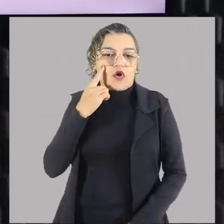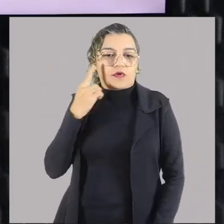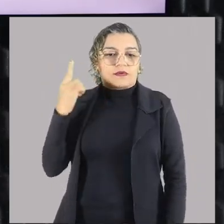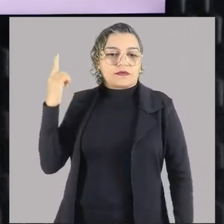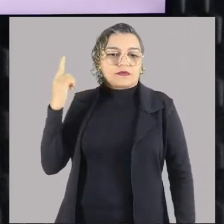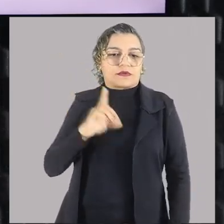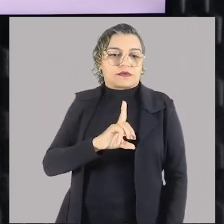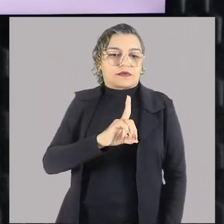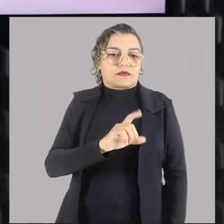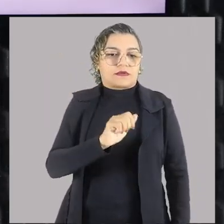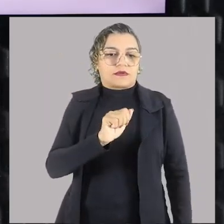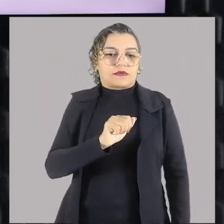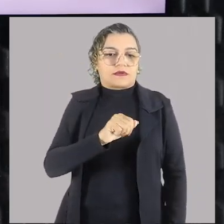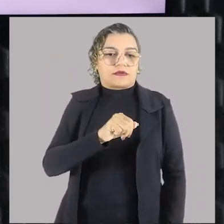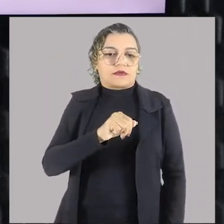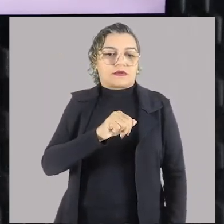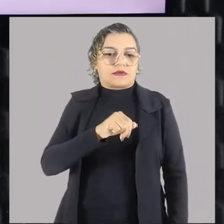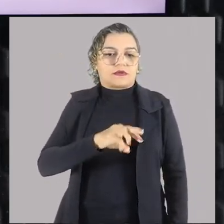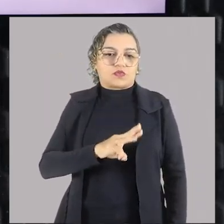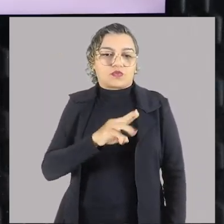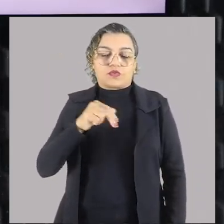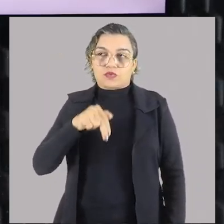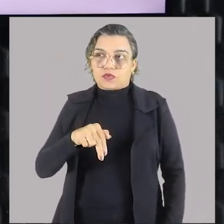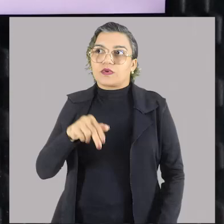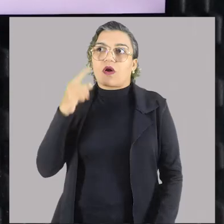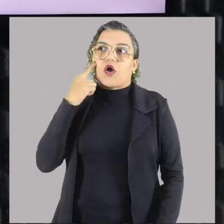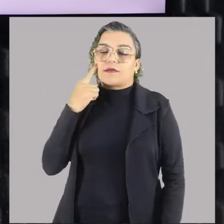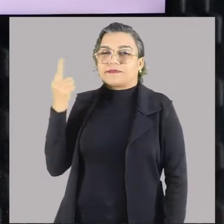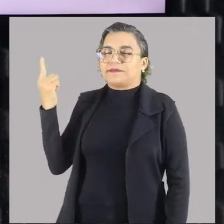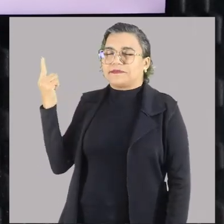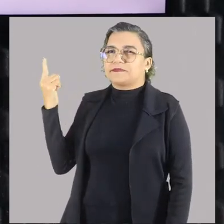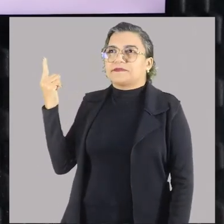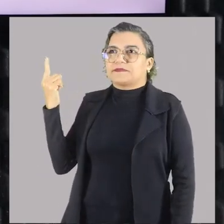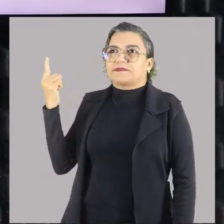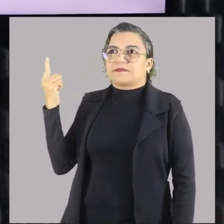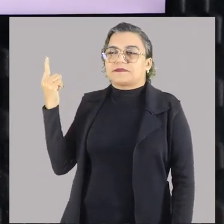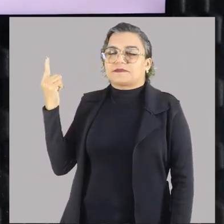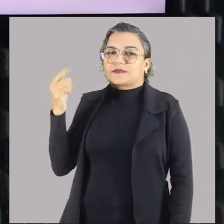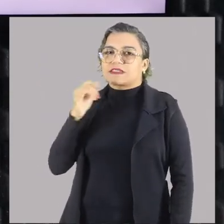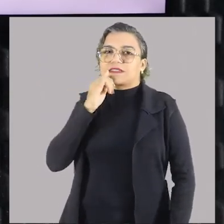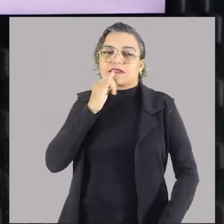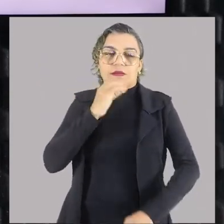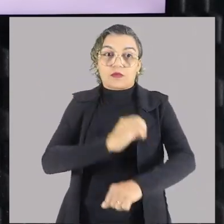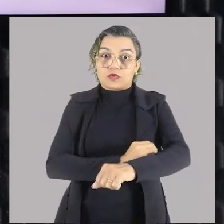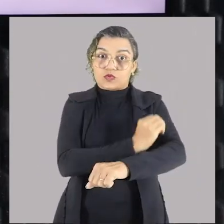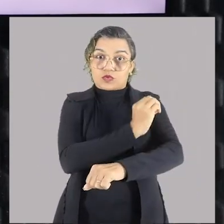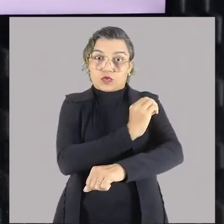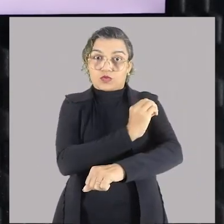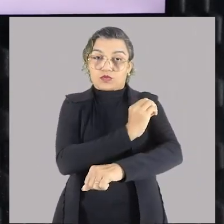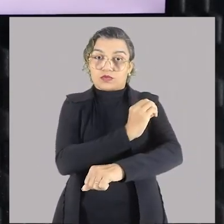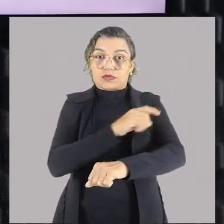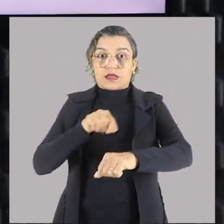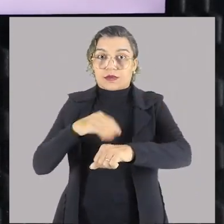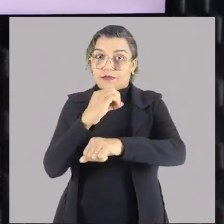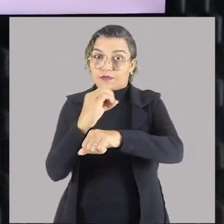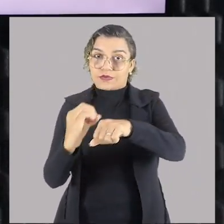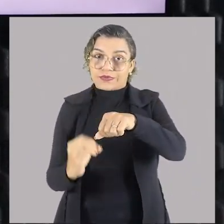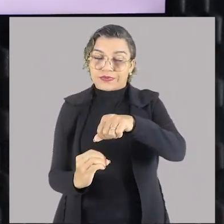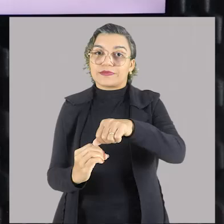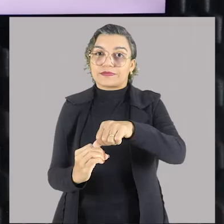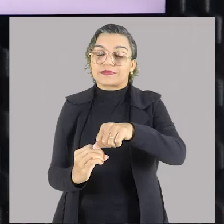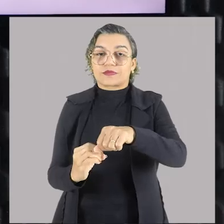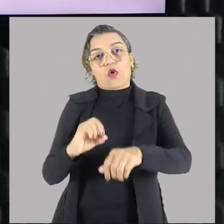dusk. Temos sunrise e sunset. O sol nascente, o sol poente,